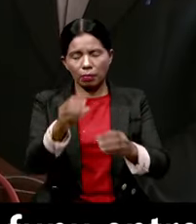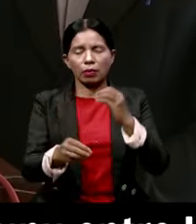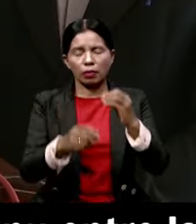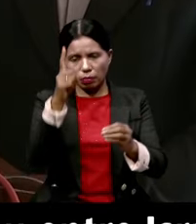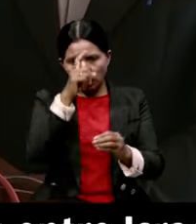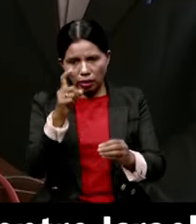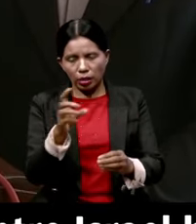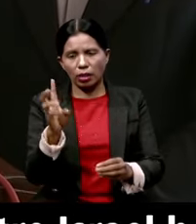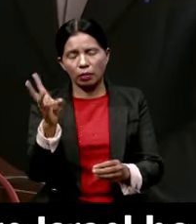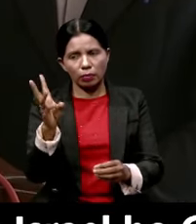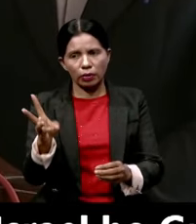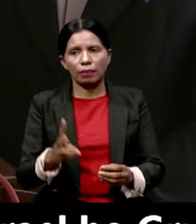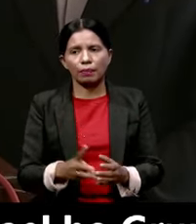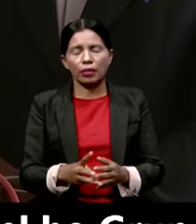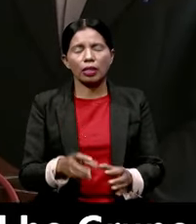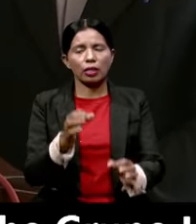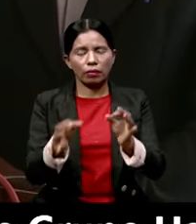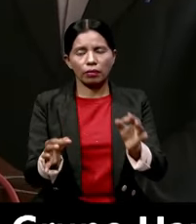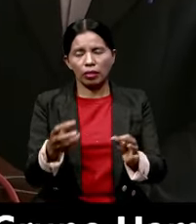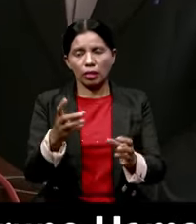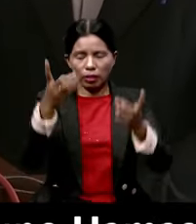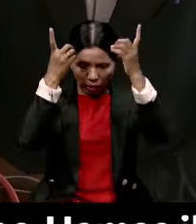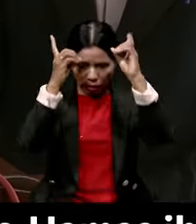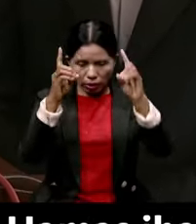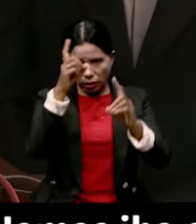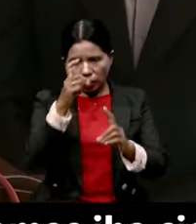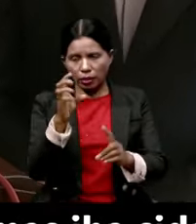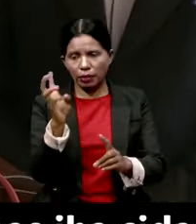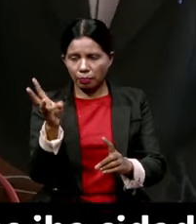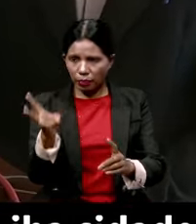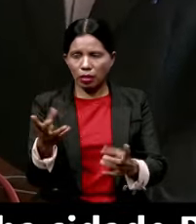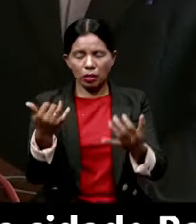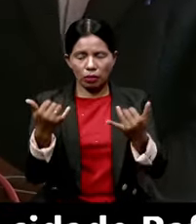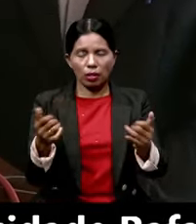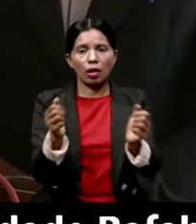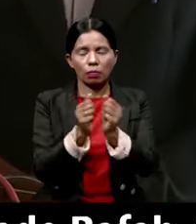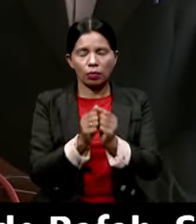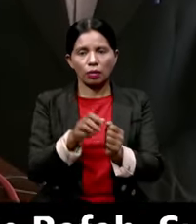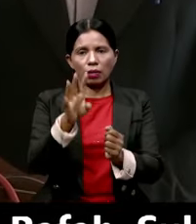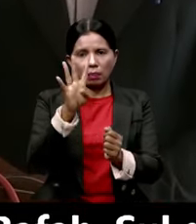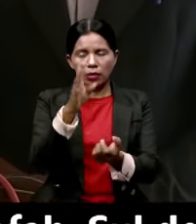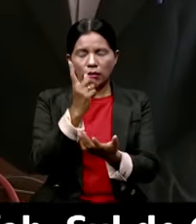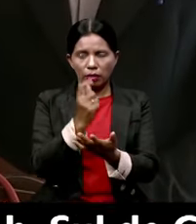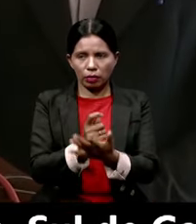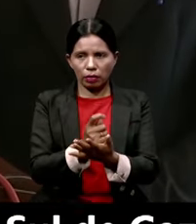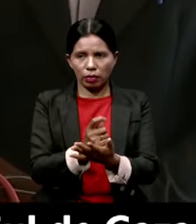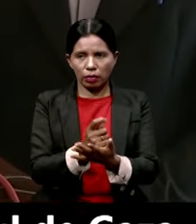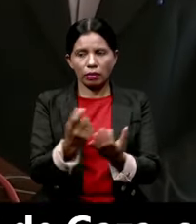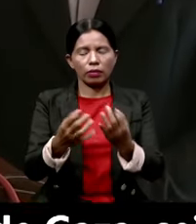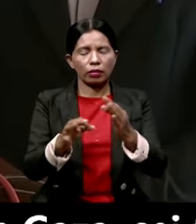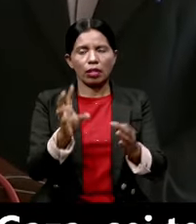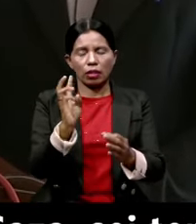ita carba 60. Se ita carba 60, agora ne dão por volta de 4.000. Né? Outra passa teona